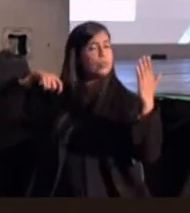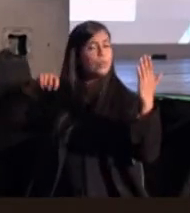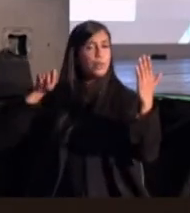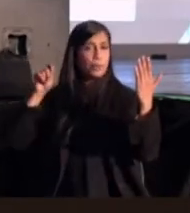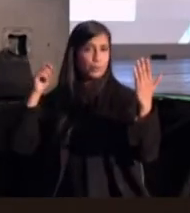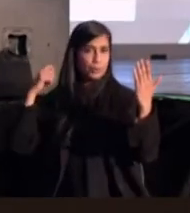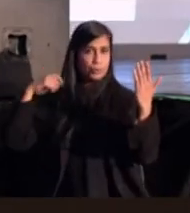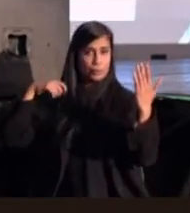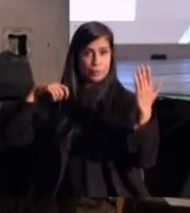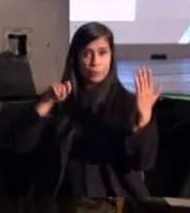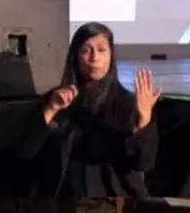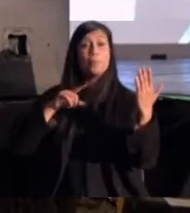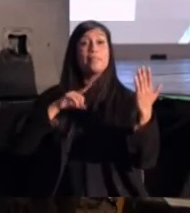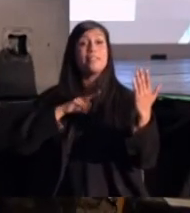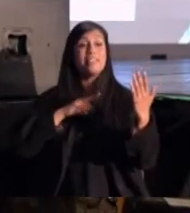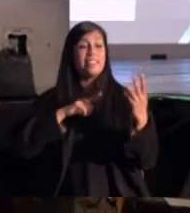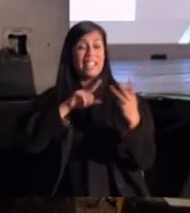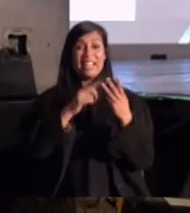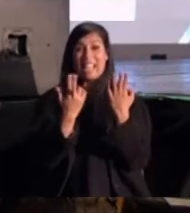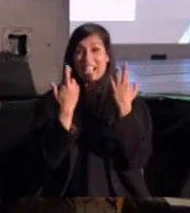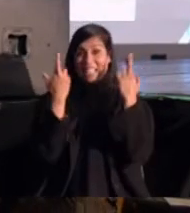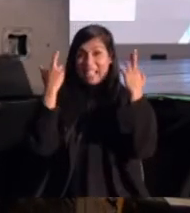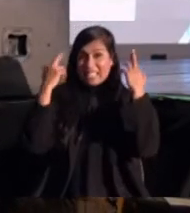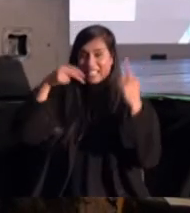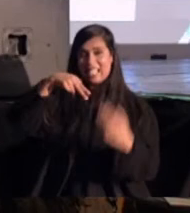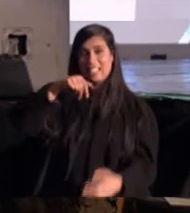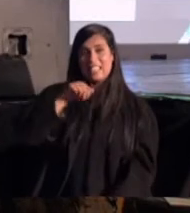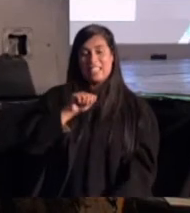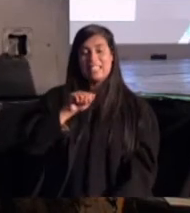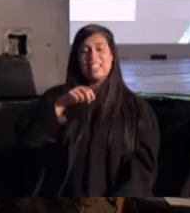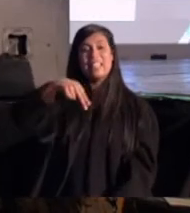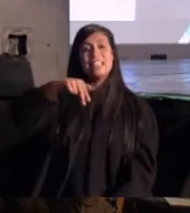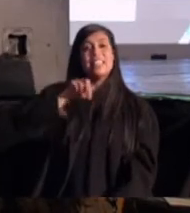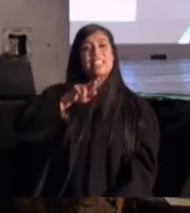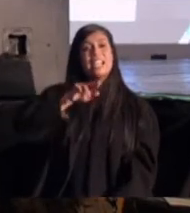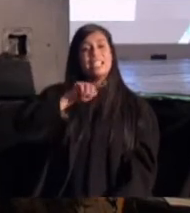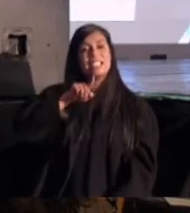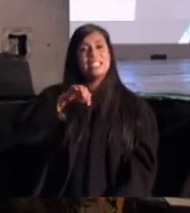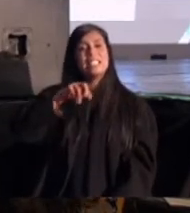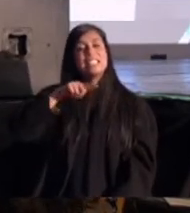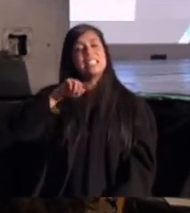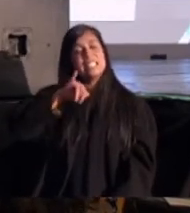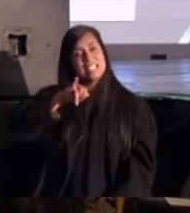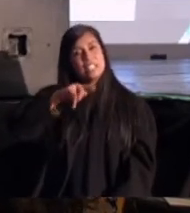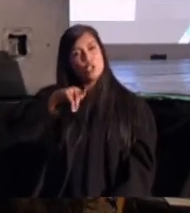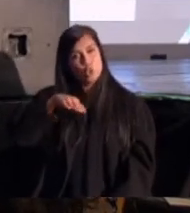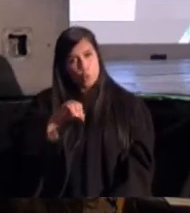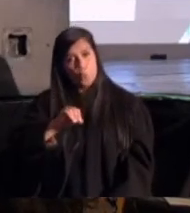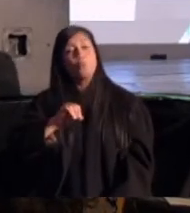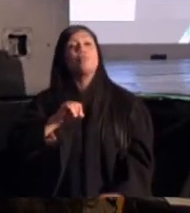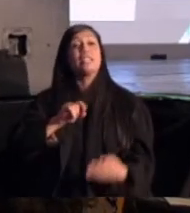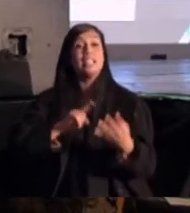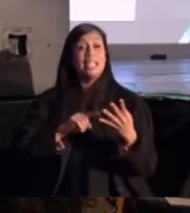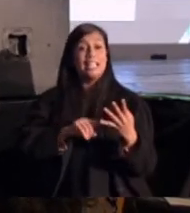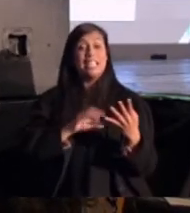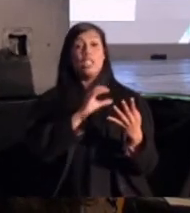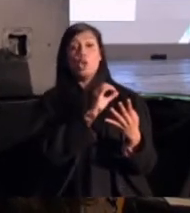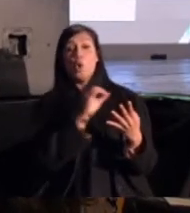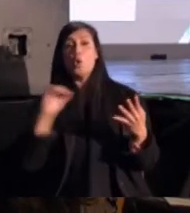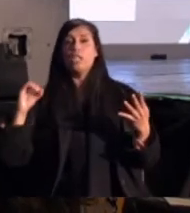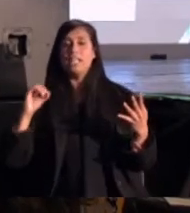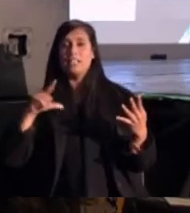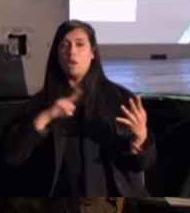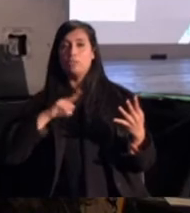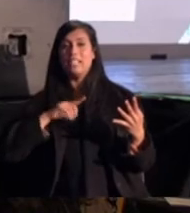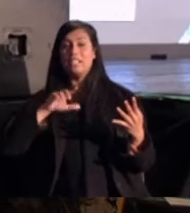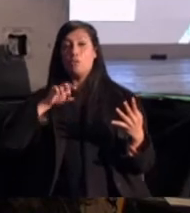Narciso, na cultura grega, e na mitologia da Europa Oriental, o vampiro, o conde Drácula. Mas como